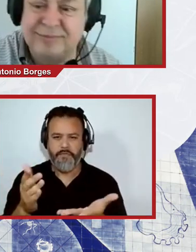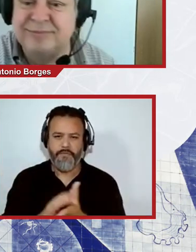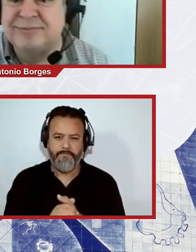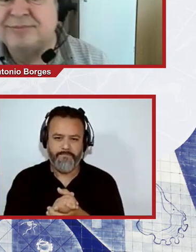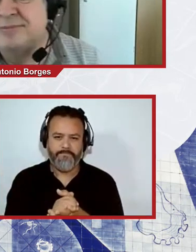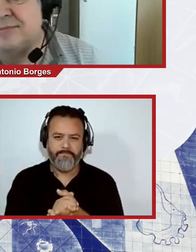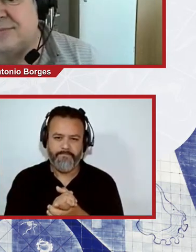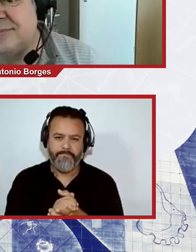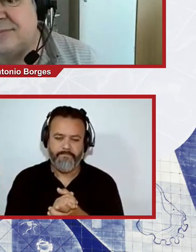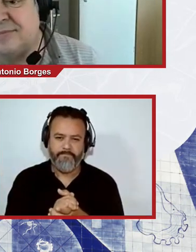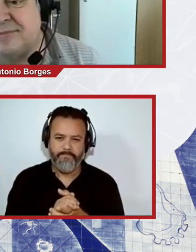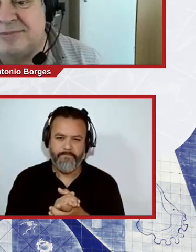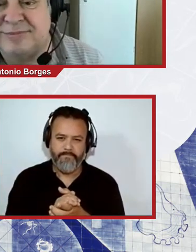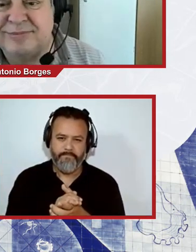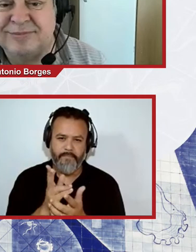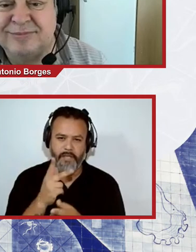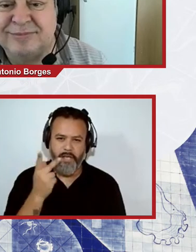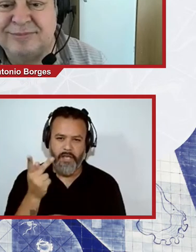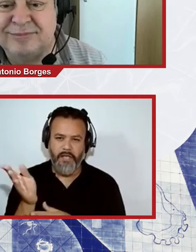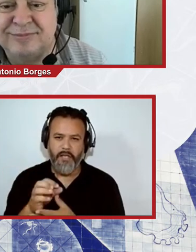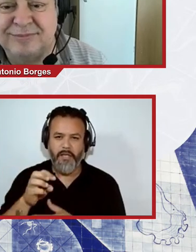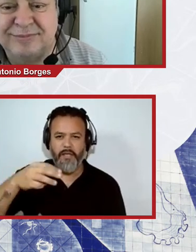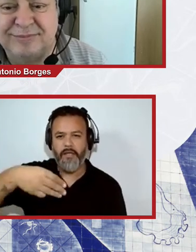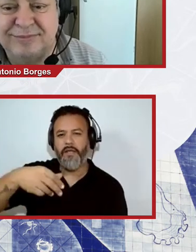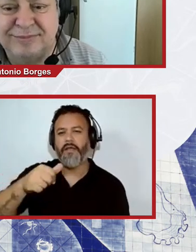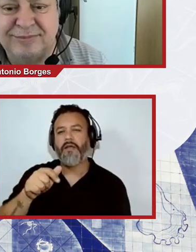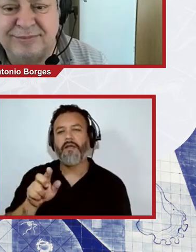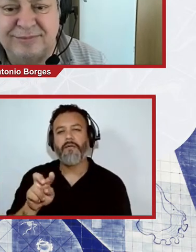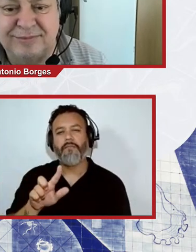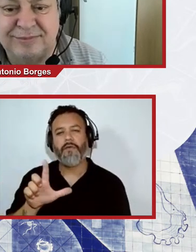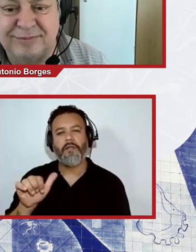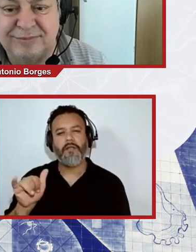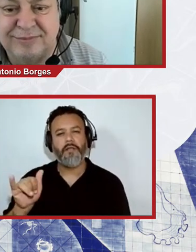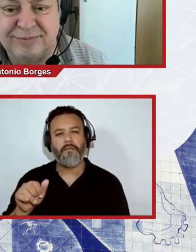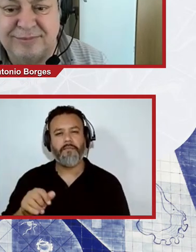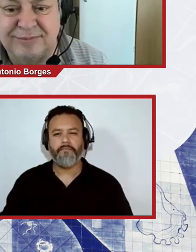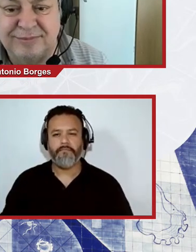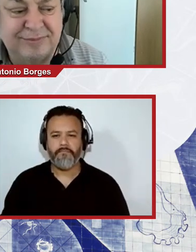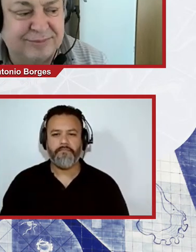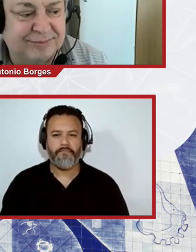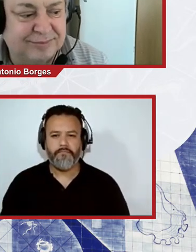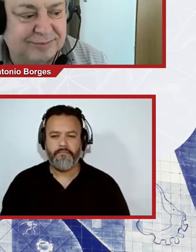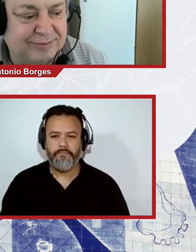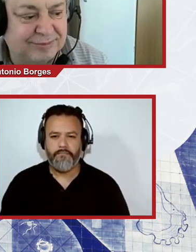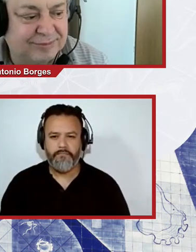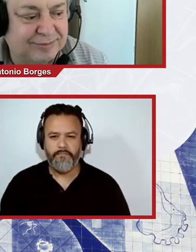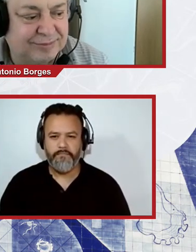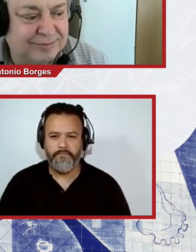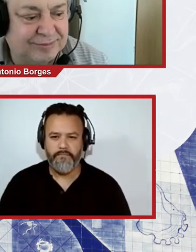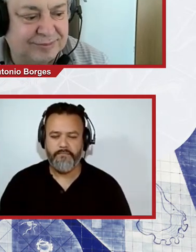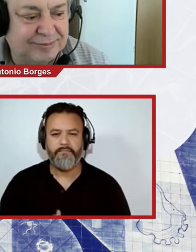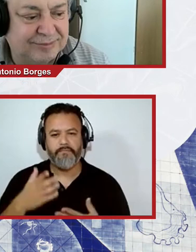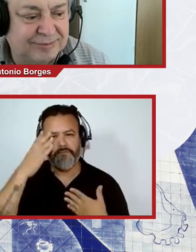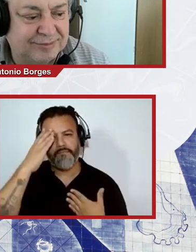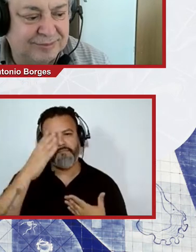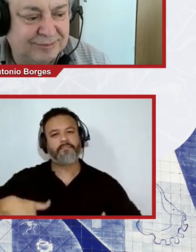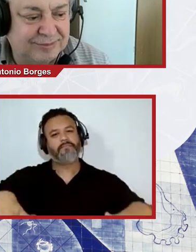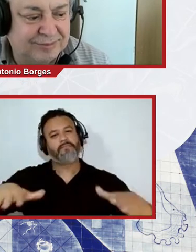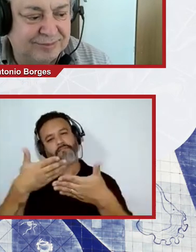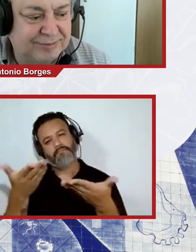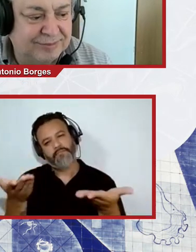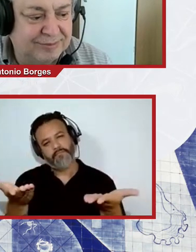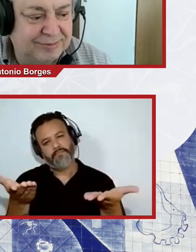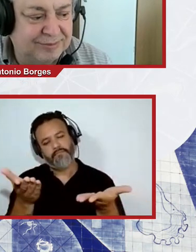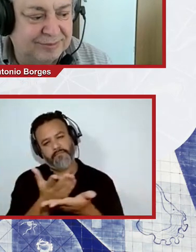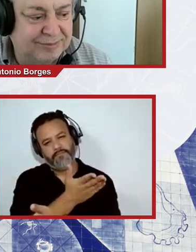queria passar a palavra para a Marli fazer o encerramento. Queria então também agradecer a todos por esses